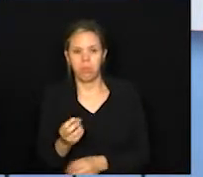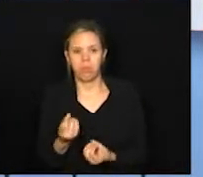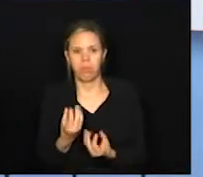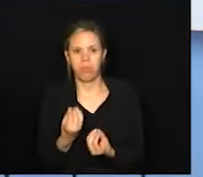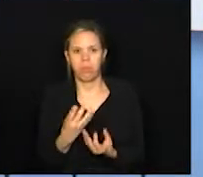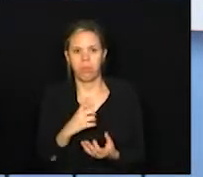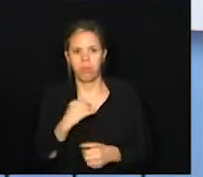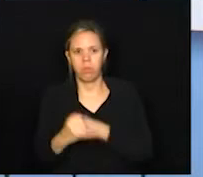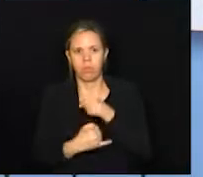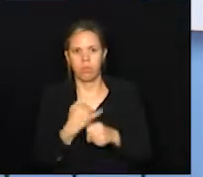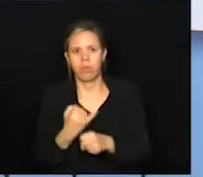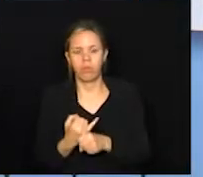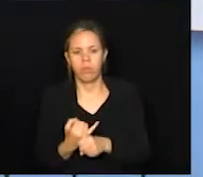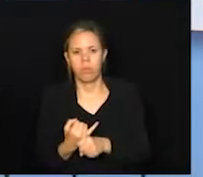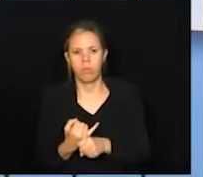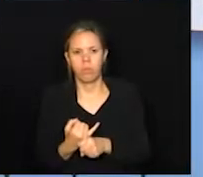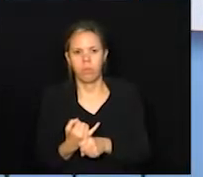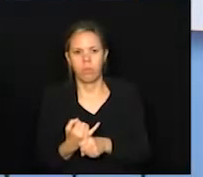informações estão no site